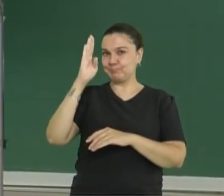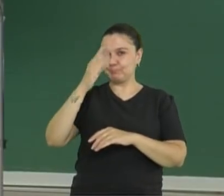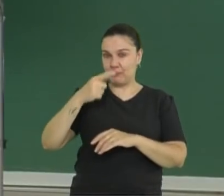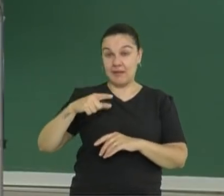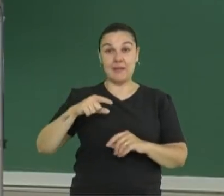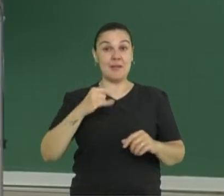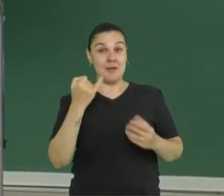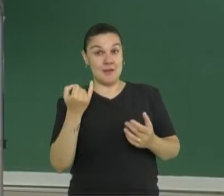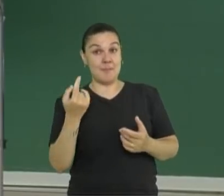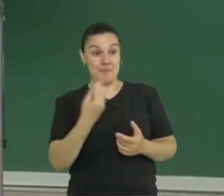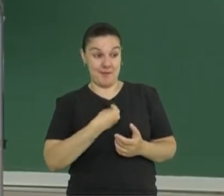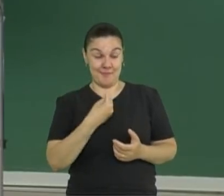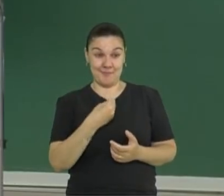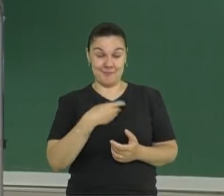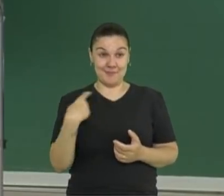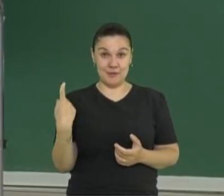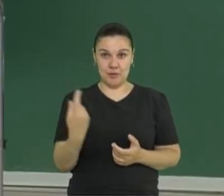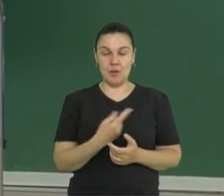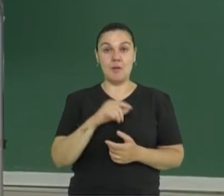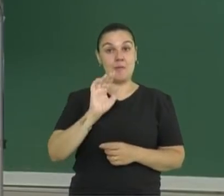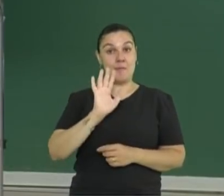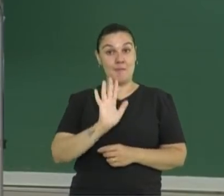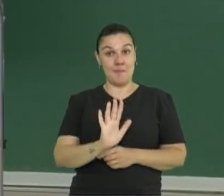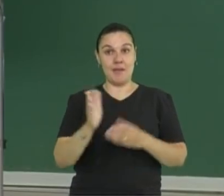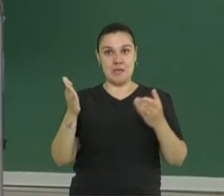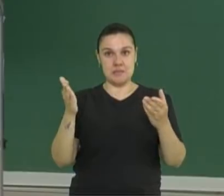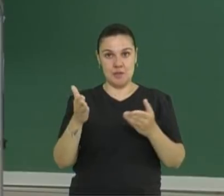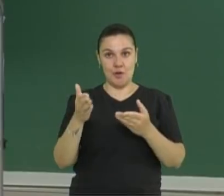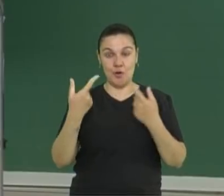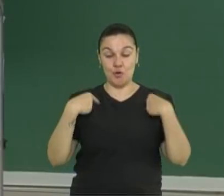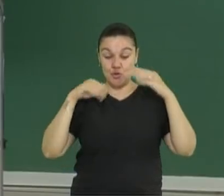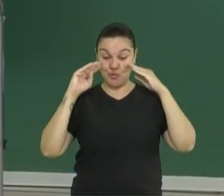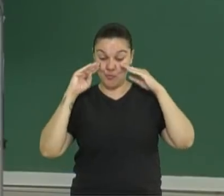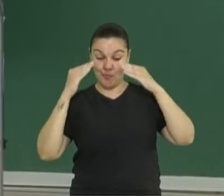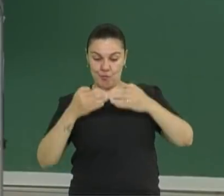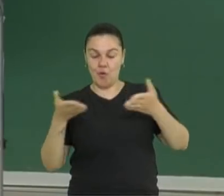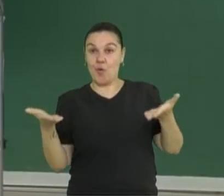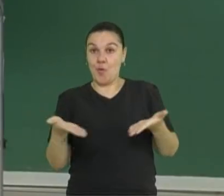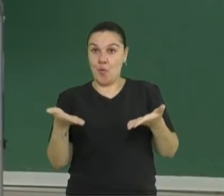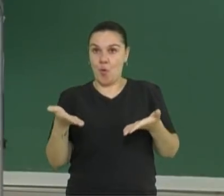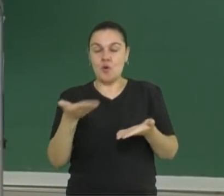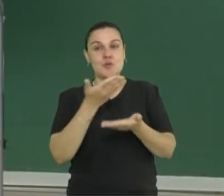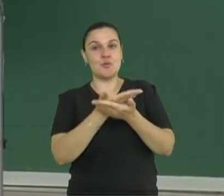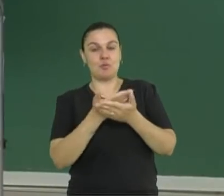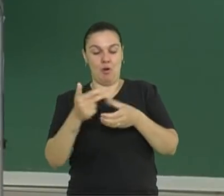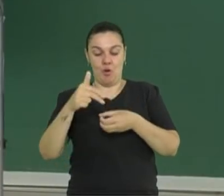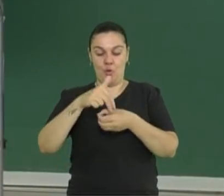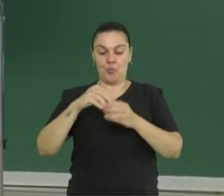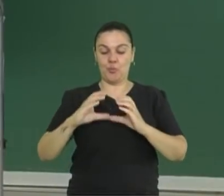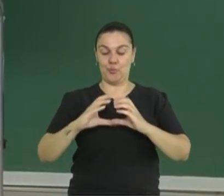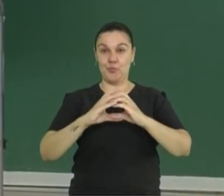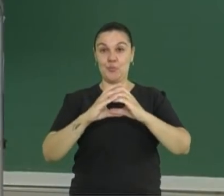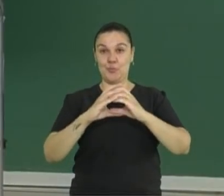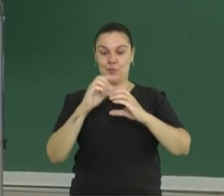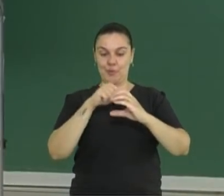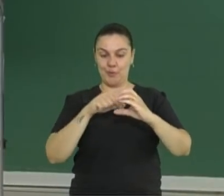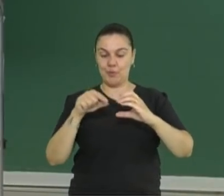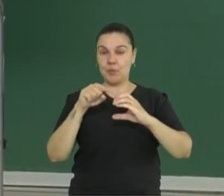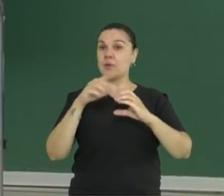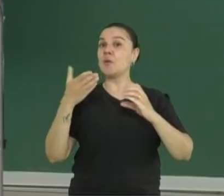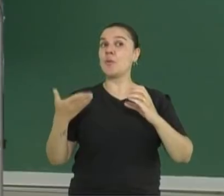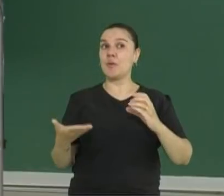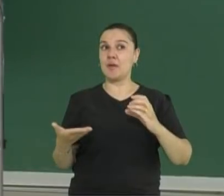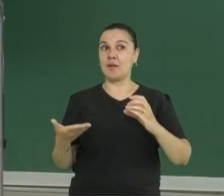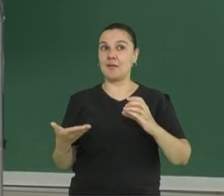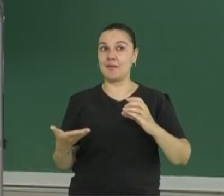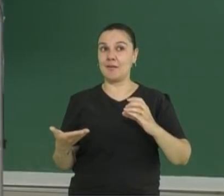e essenciais para a nossa vida. Porém, o nosso foco de hoje é somente o núcleo. Então, o núcleo é formado por